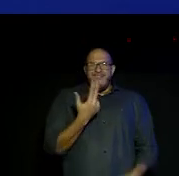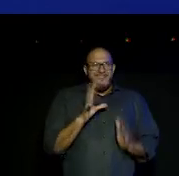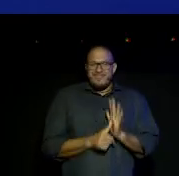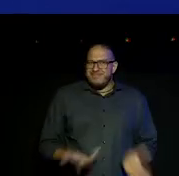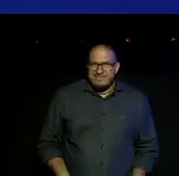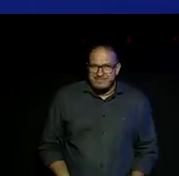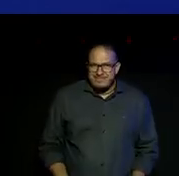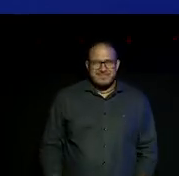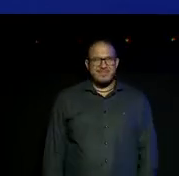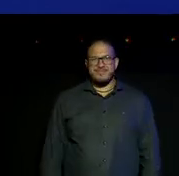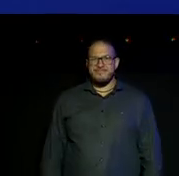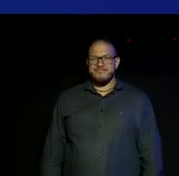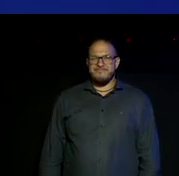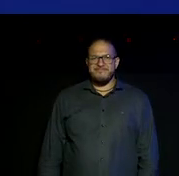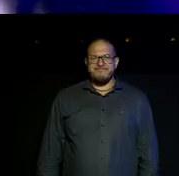roubar.